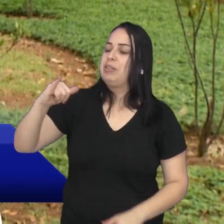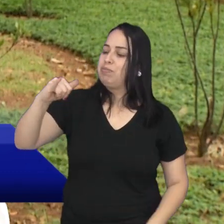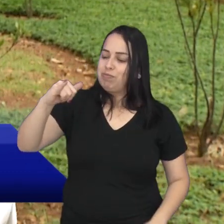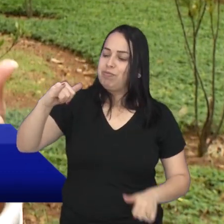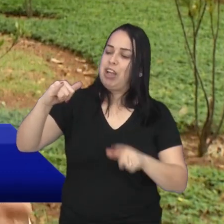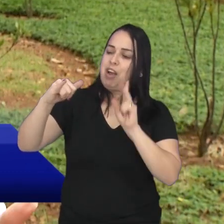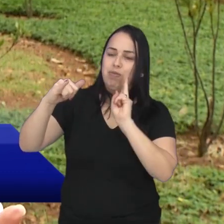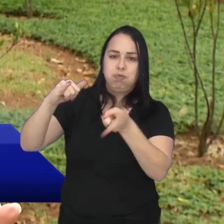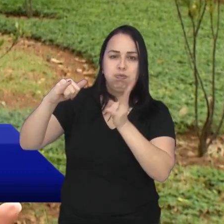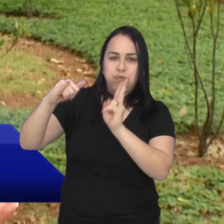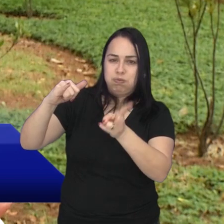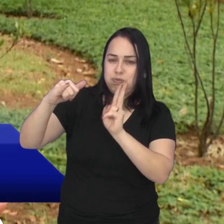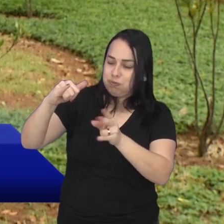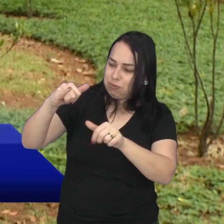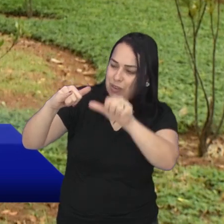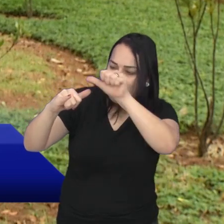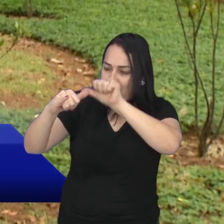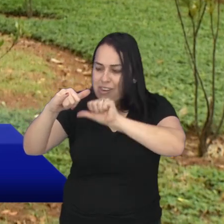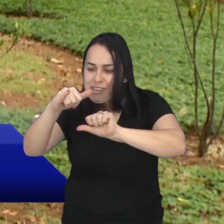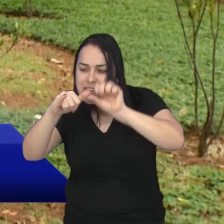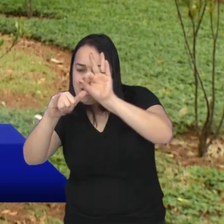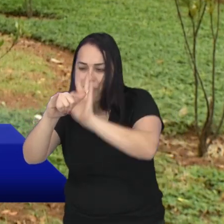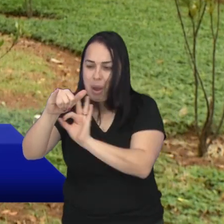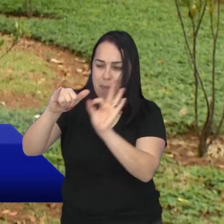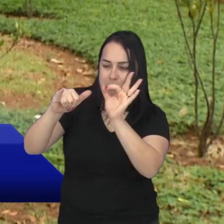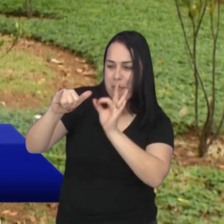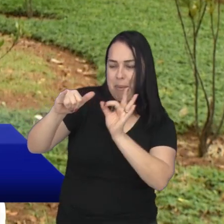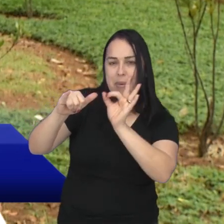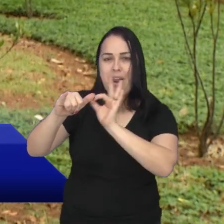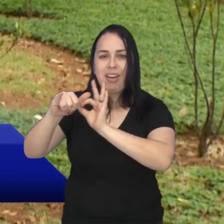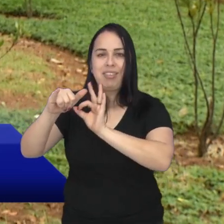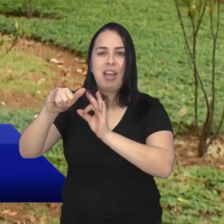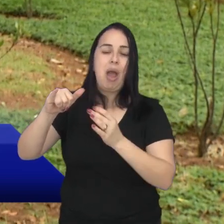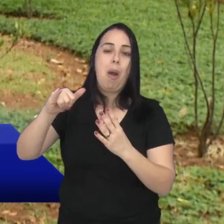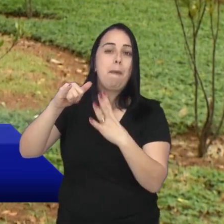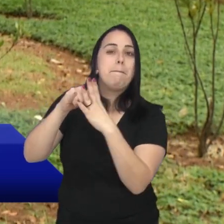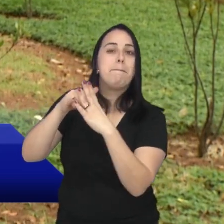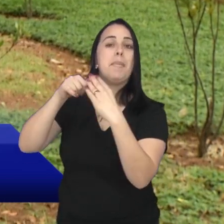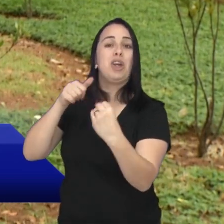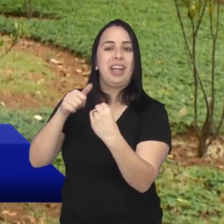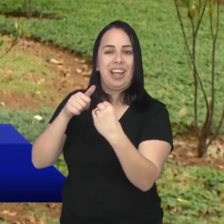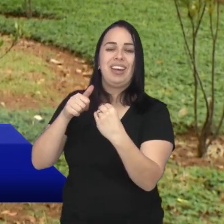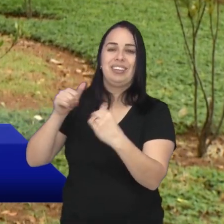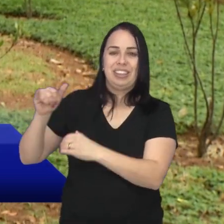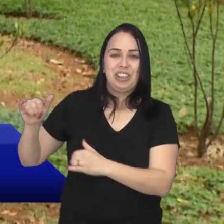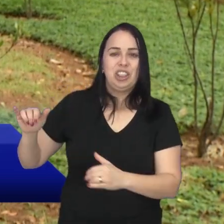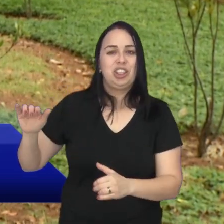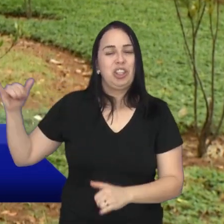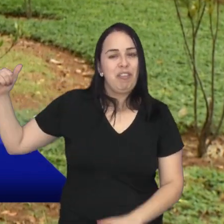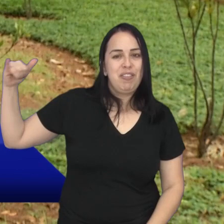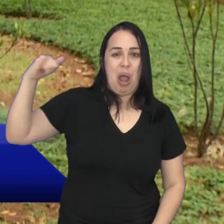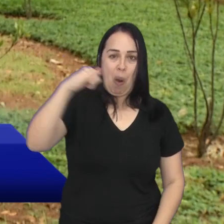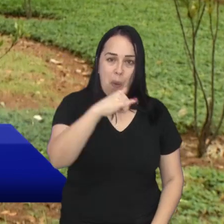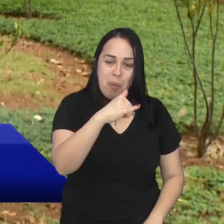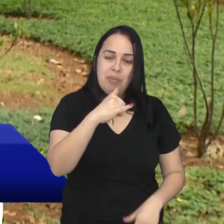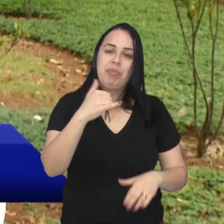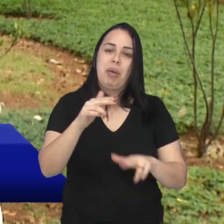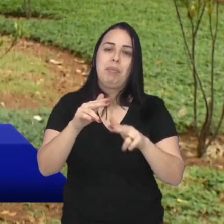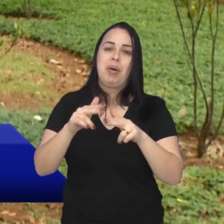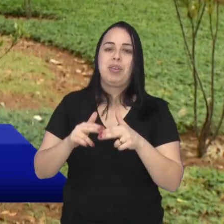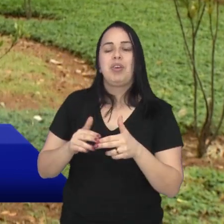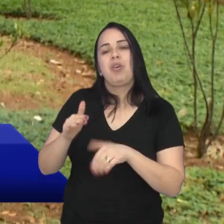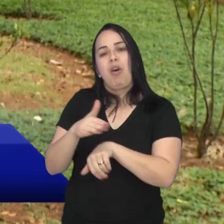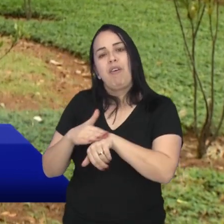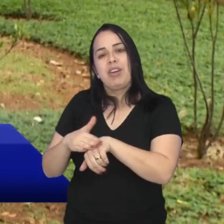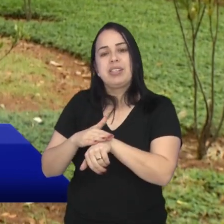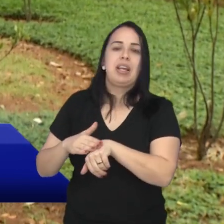de conservar, então, a manutenção desses equipamentos, desses exemplares aeronáuticos. Sobre